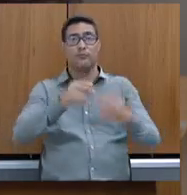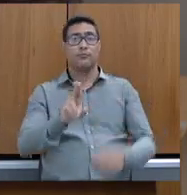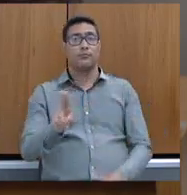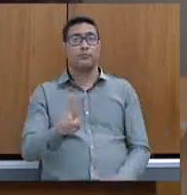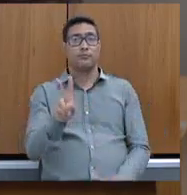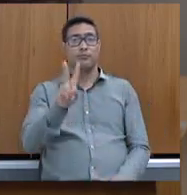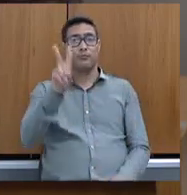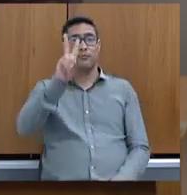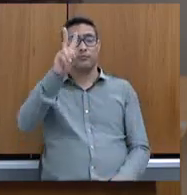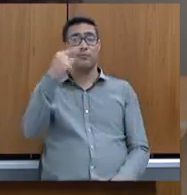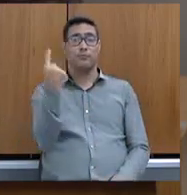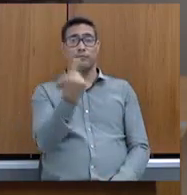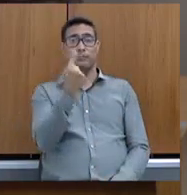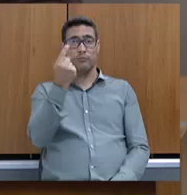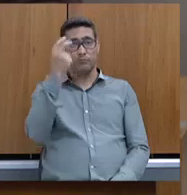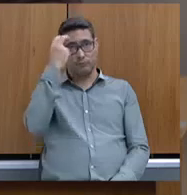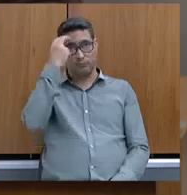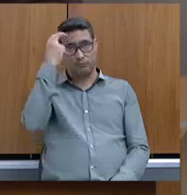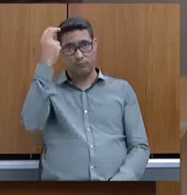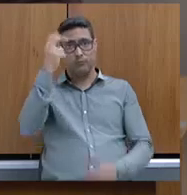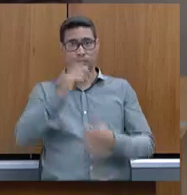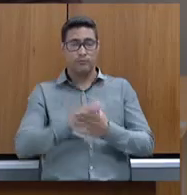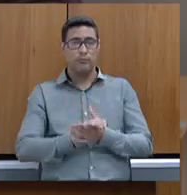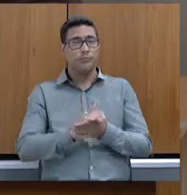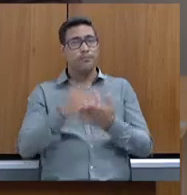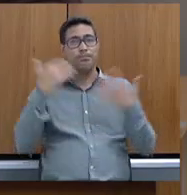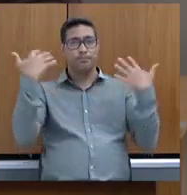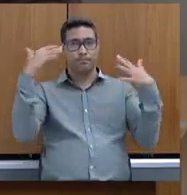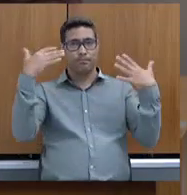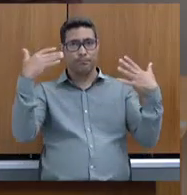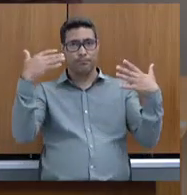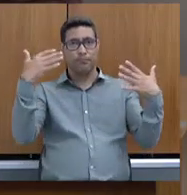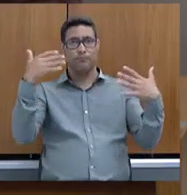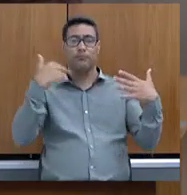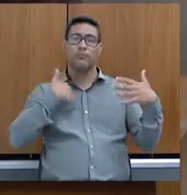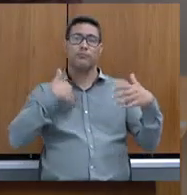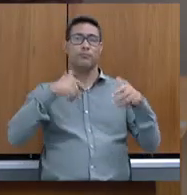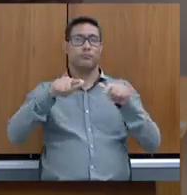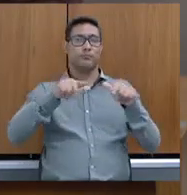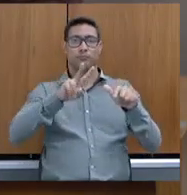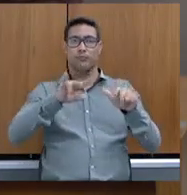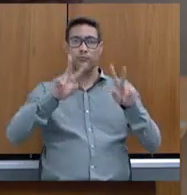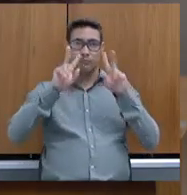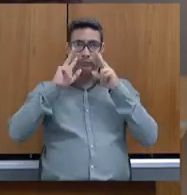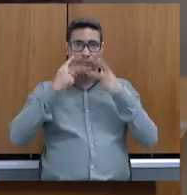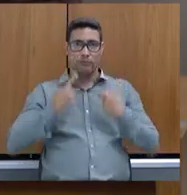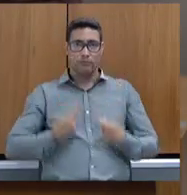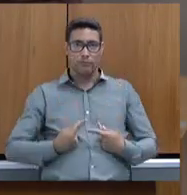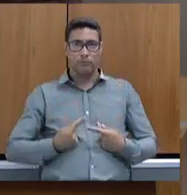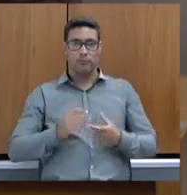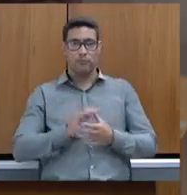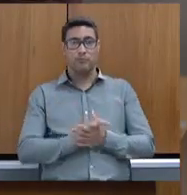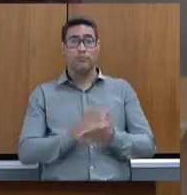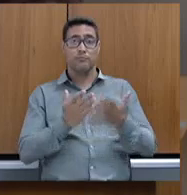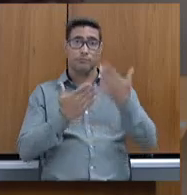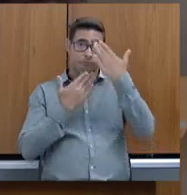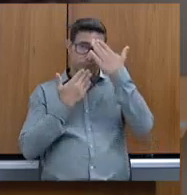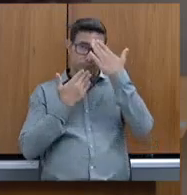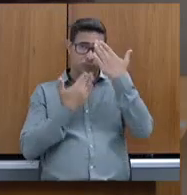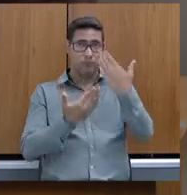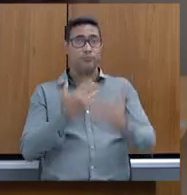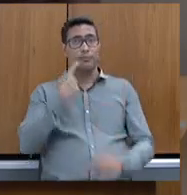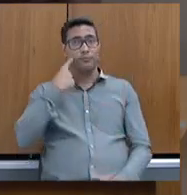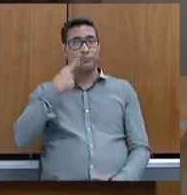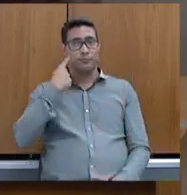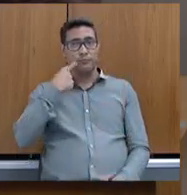da nossa cultura Parabéns boas com seu trabalho sempre será por mim reconhecido Quero Agradecer aqui os